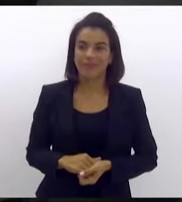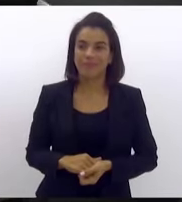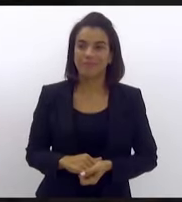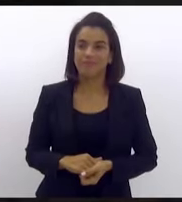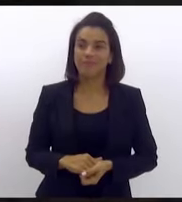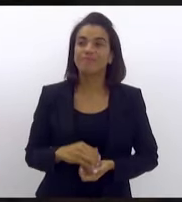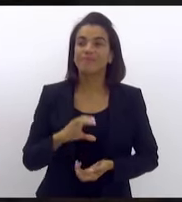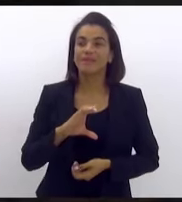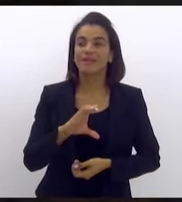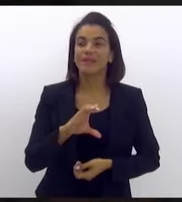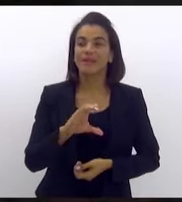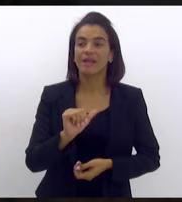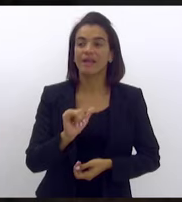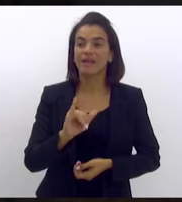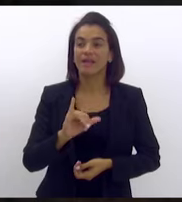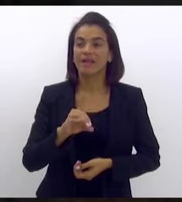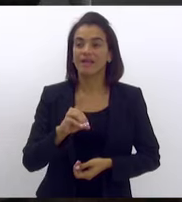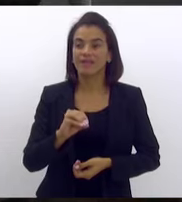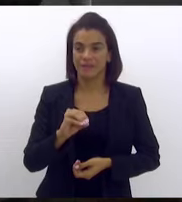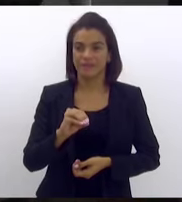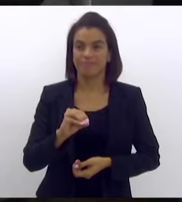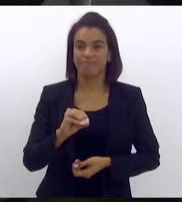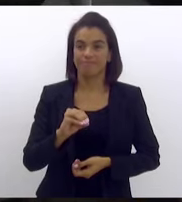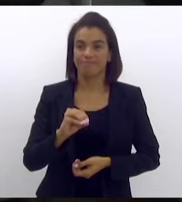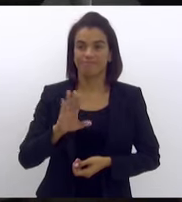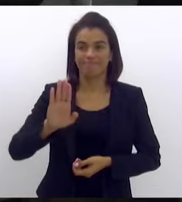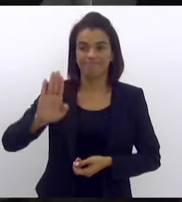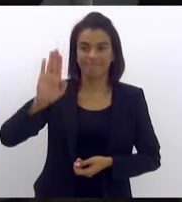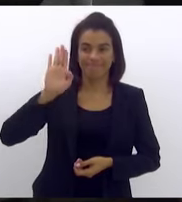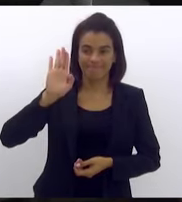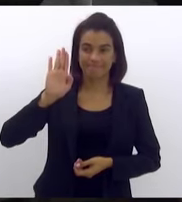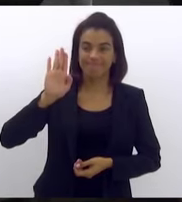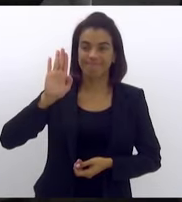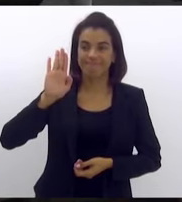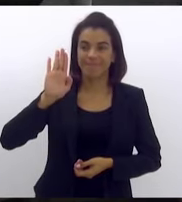Fala, seu Caiado. Pela ordem, muito rápido, presidente.